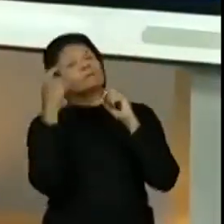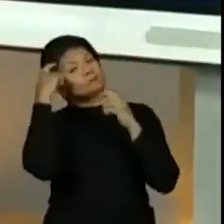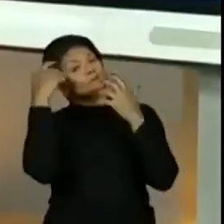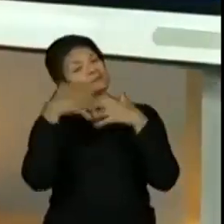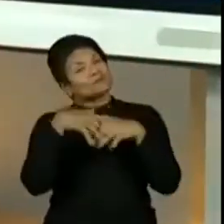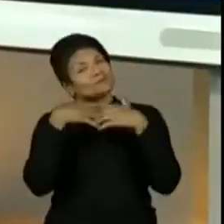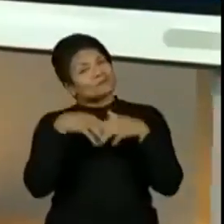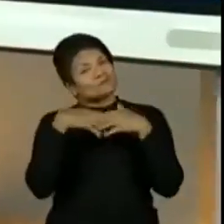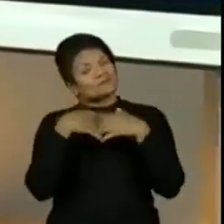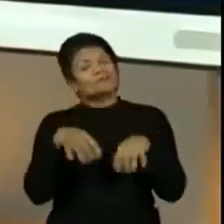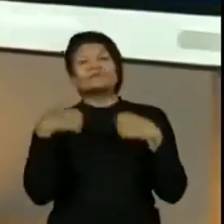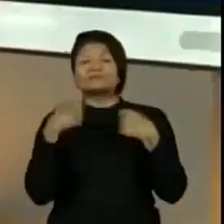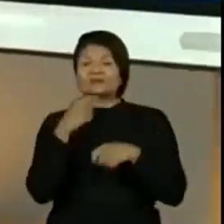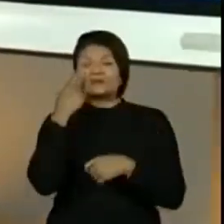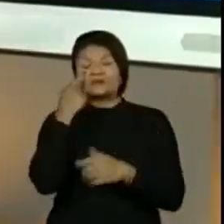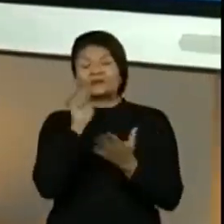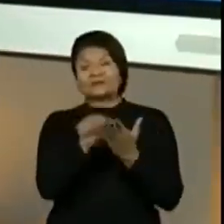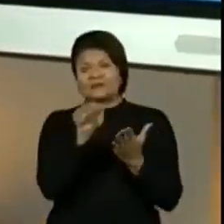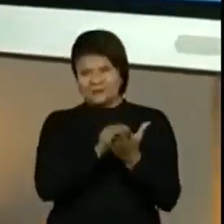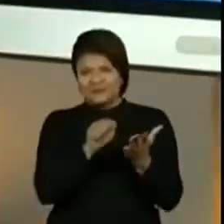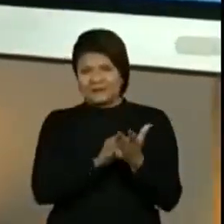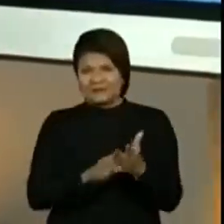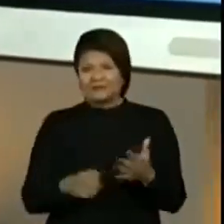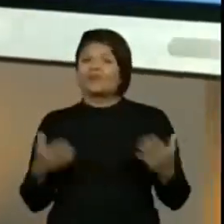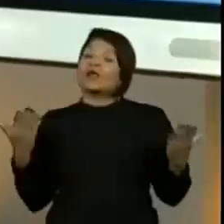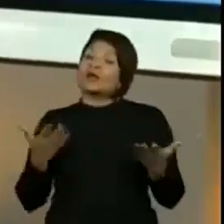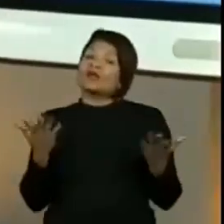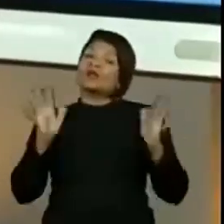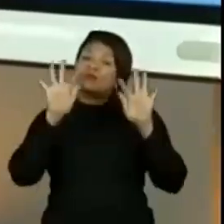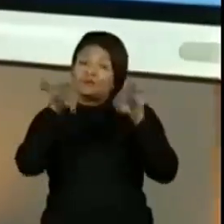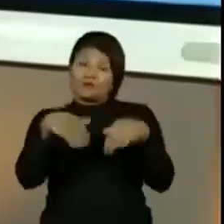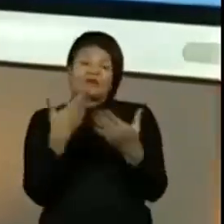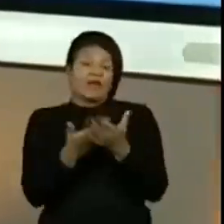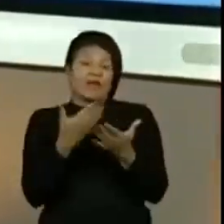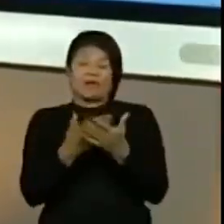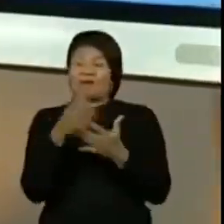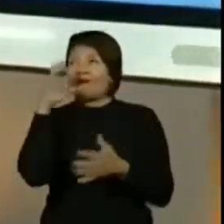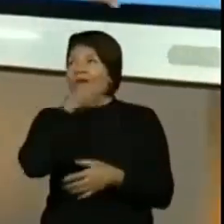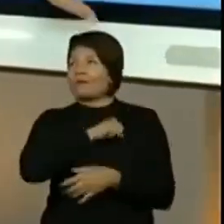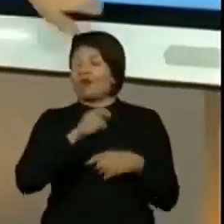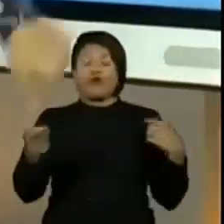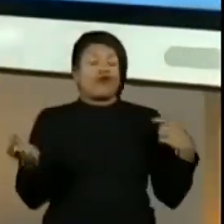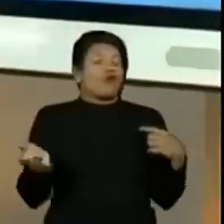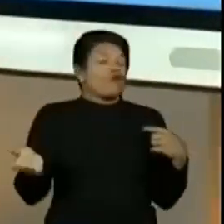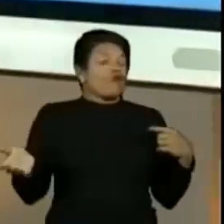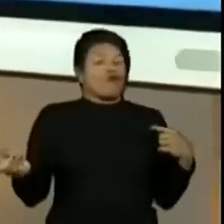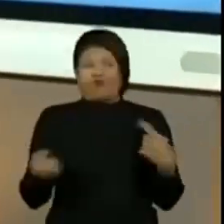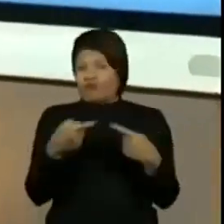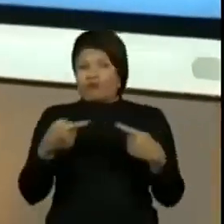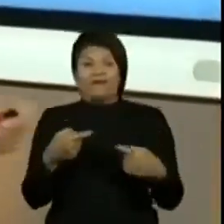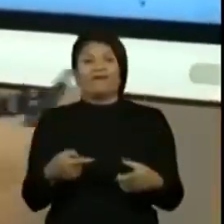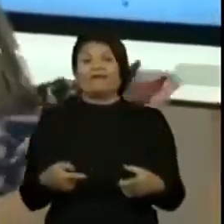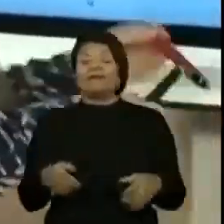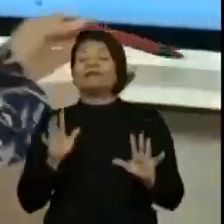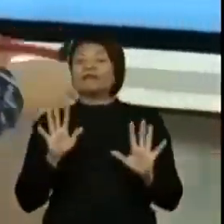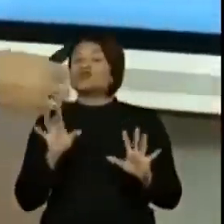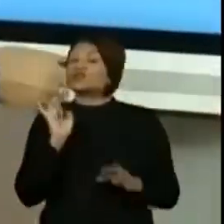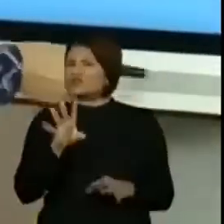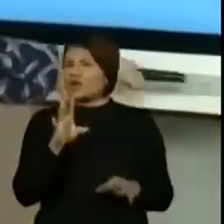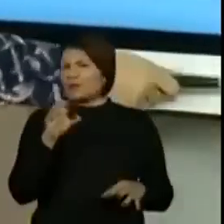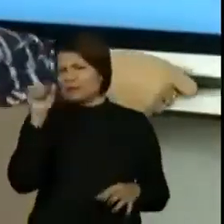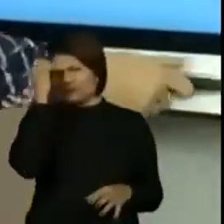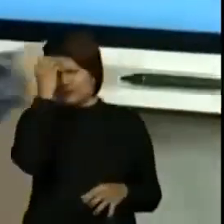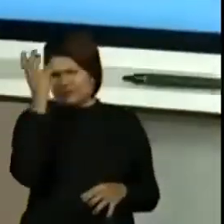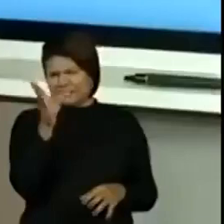repense, reveja e anote. Vamos agora para o fim dessa aula que passou tão rápido, não é? E só para